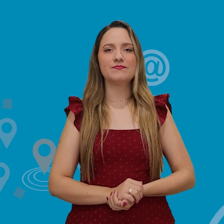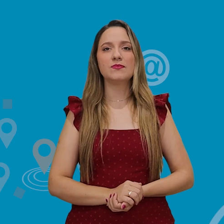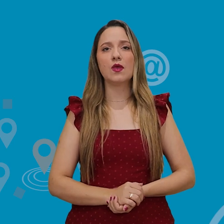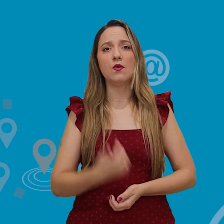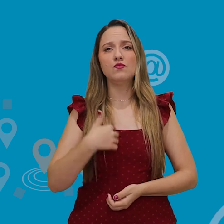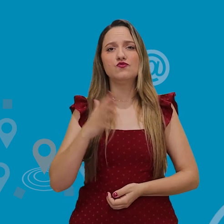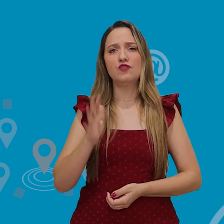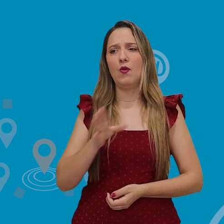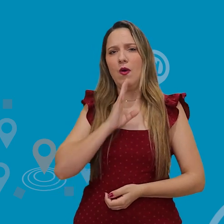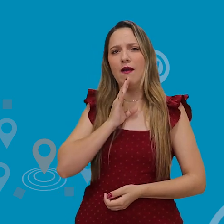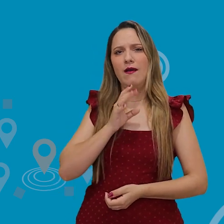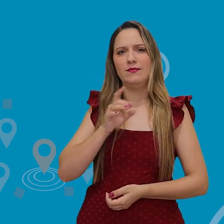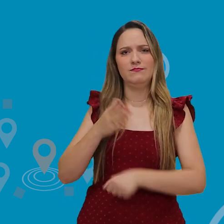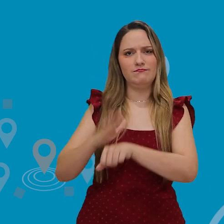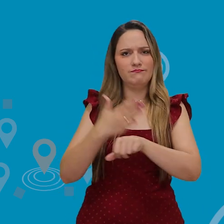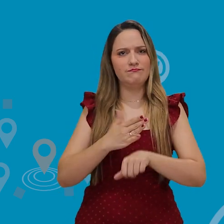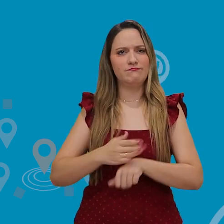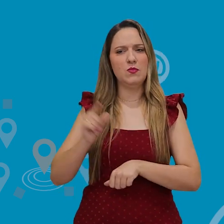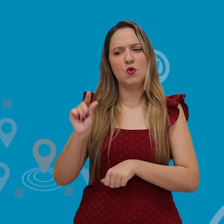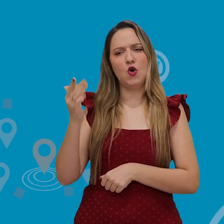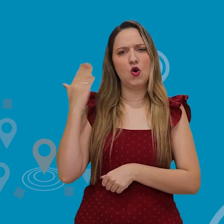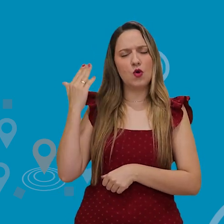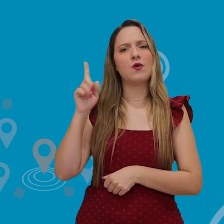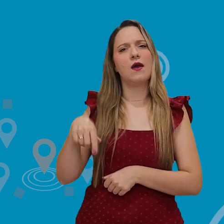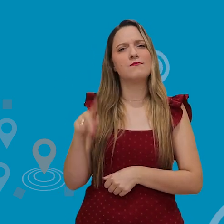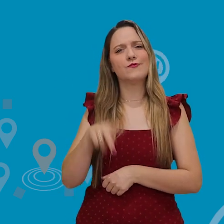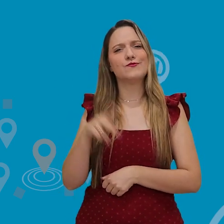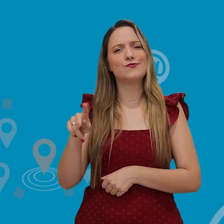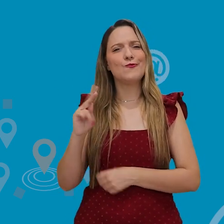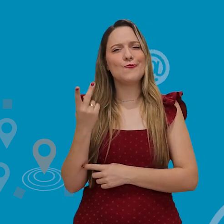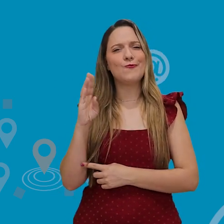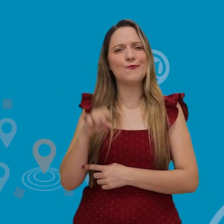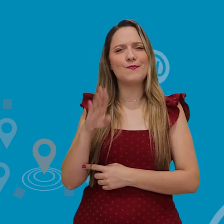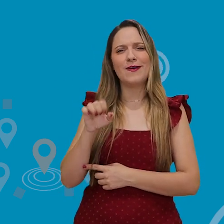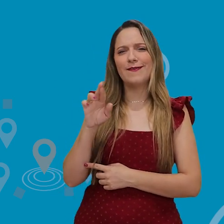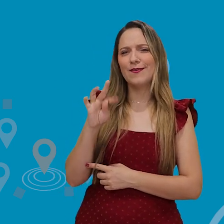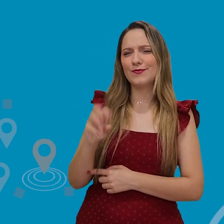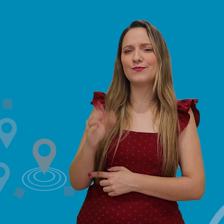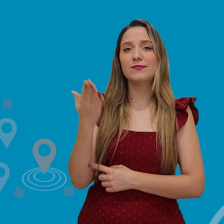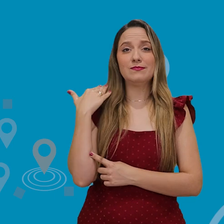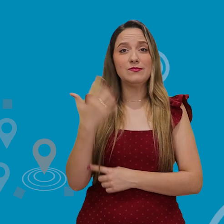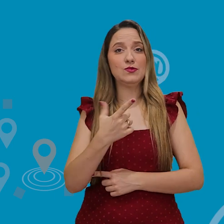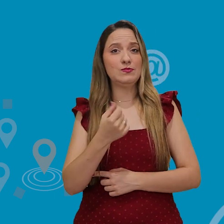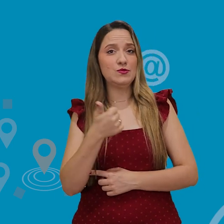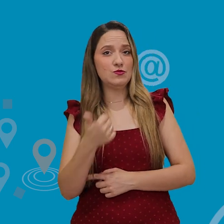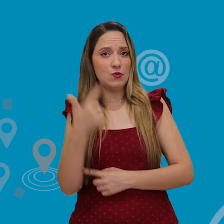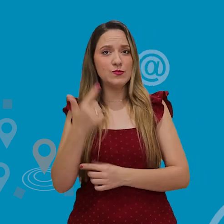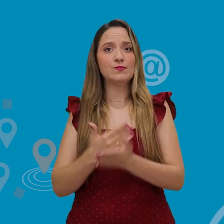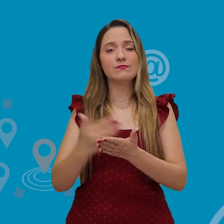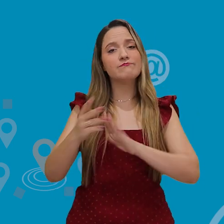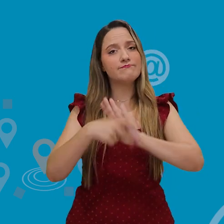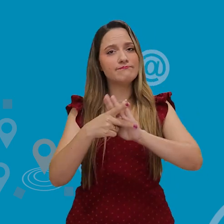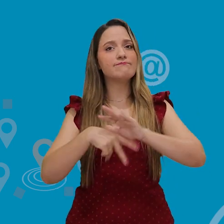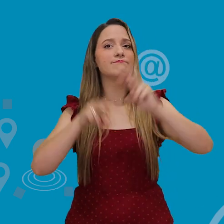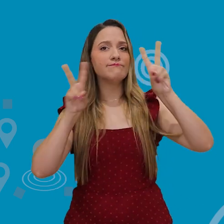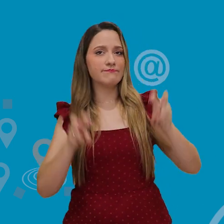E eu conheci ela há algum tempo atrás, por meio do professor Humberto, né, que no ano de 2012